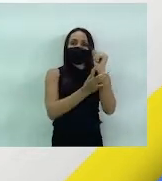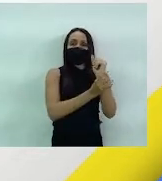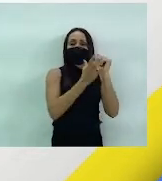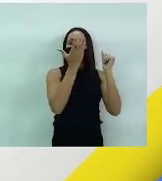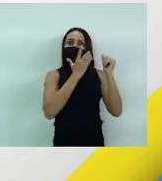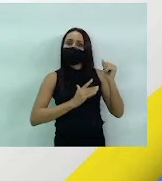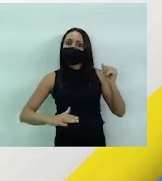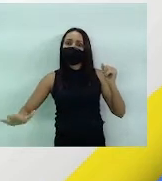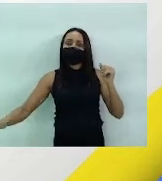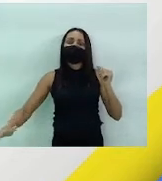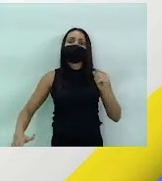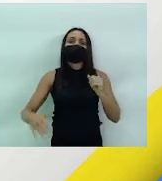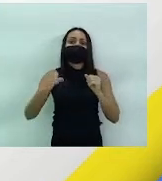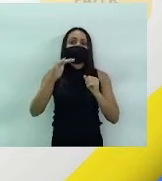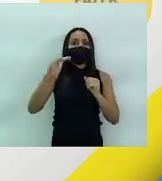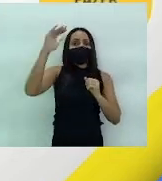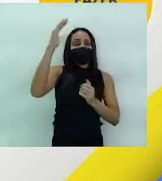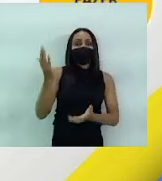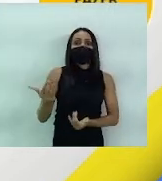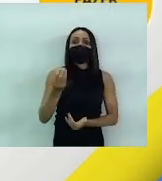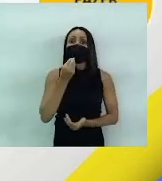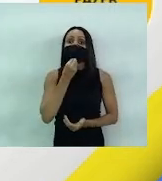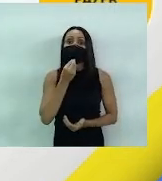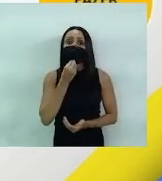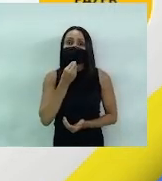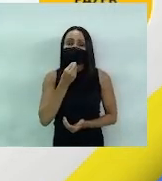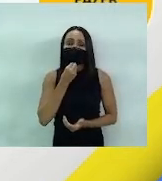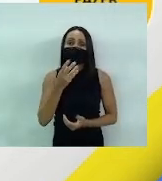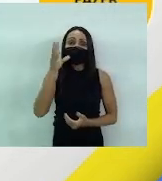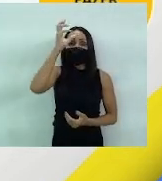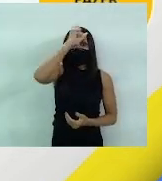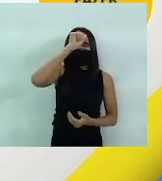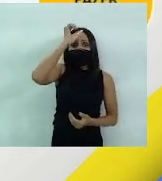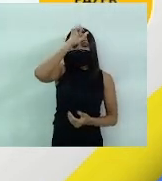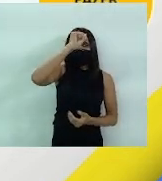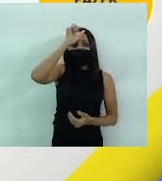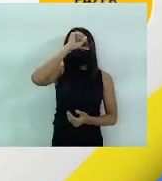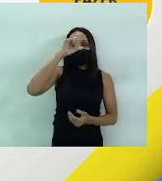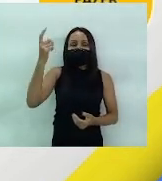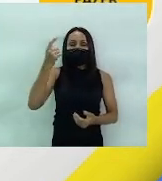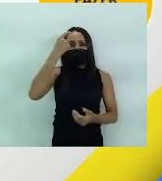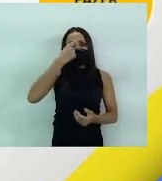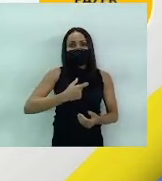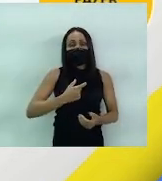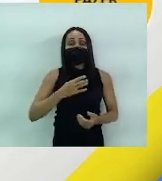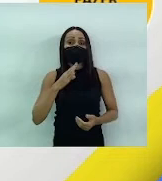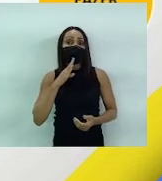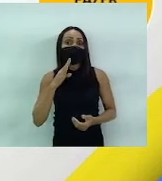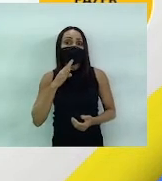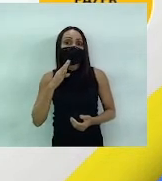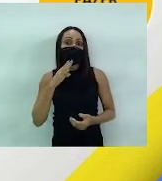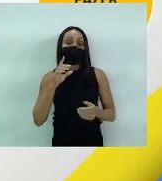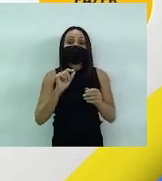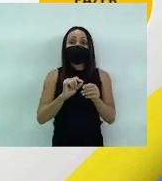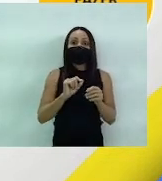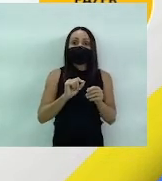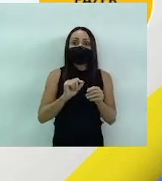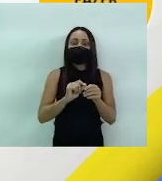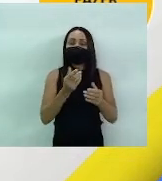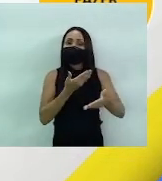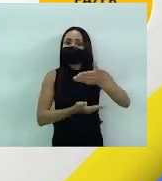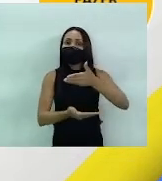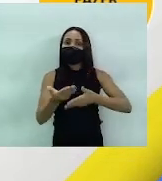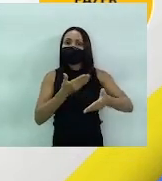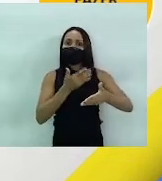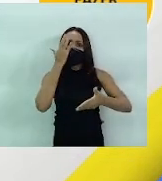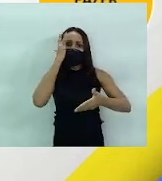criança e ao adolescente a oportunidade de aprender a ser, conhecer, fazer, conviver